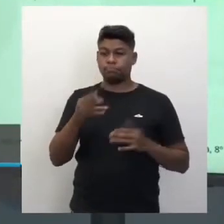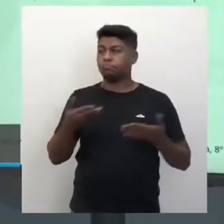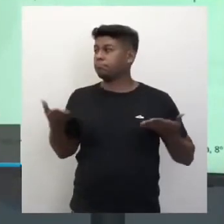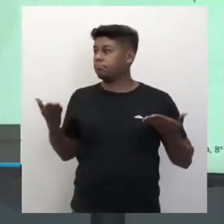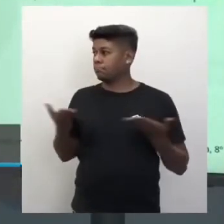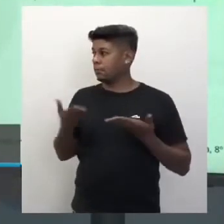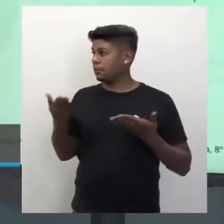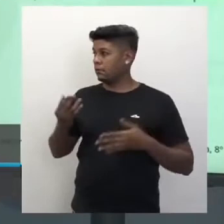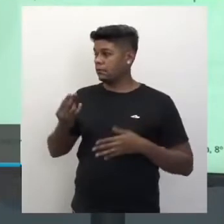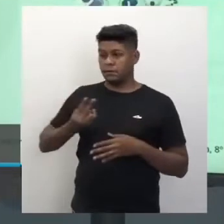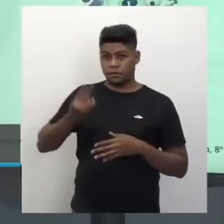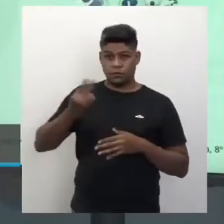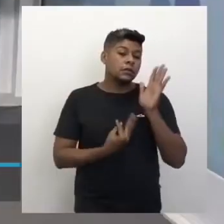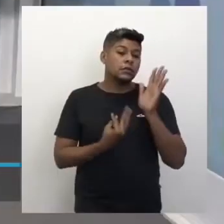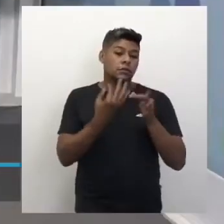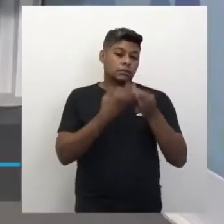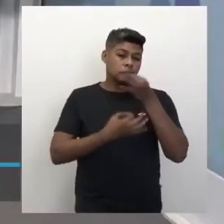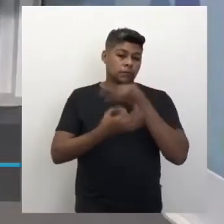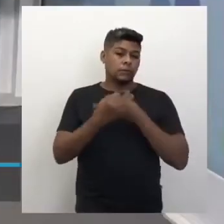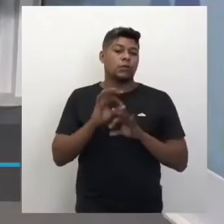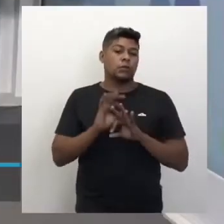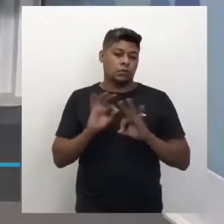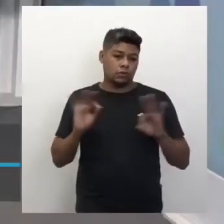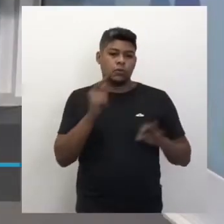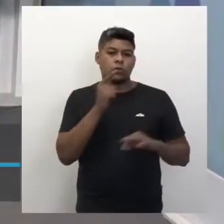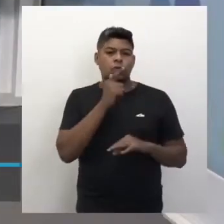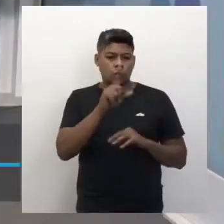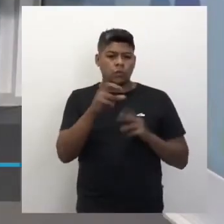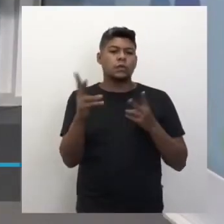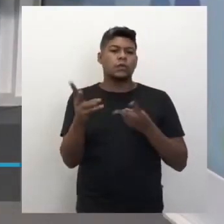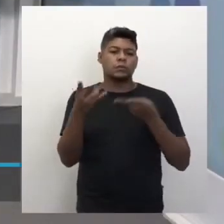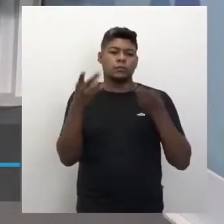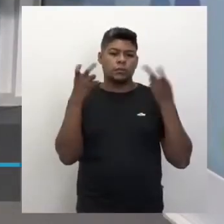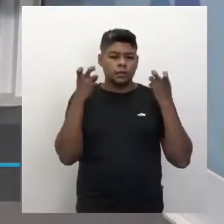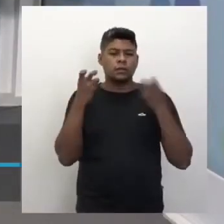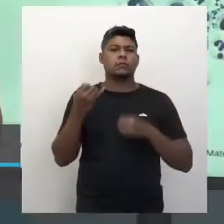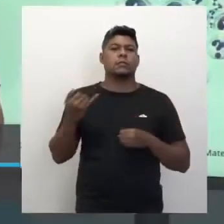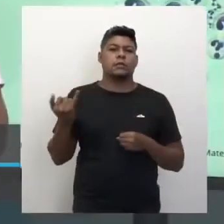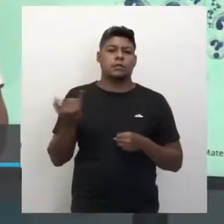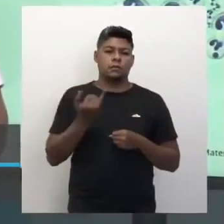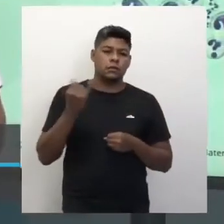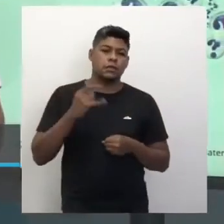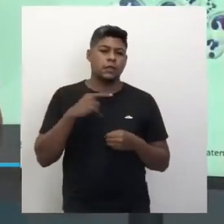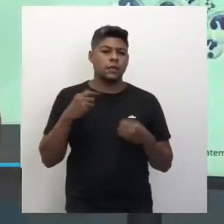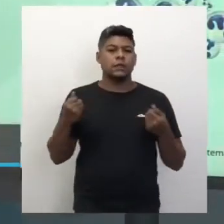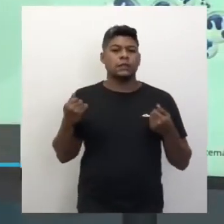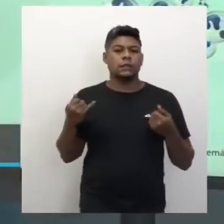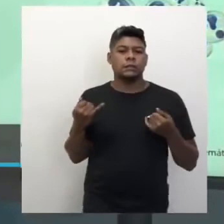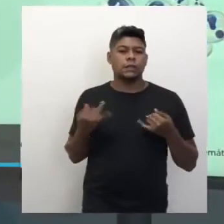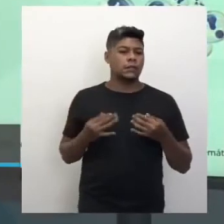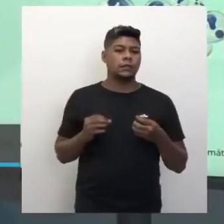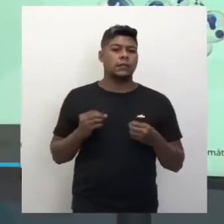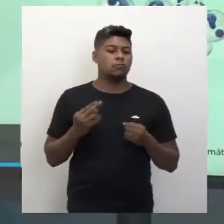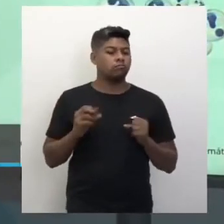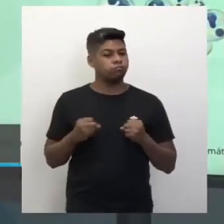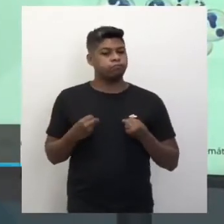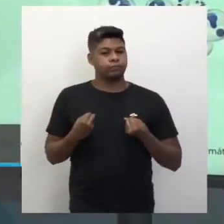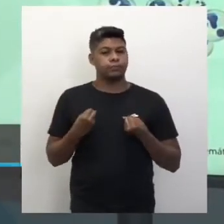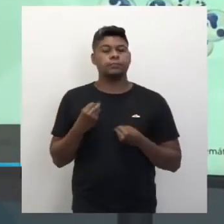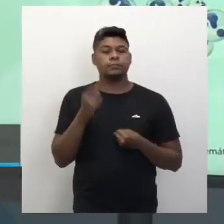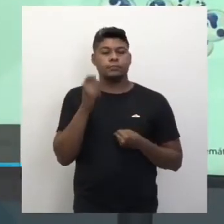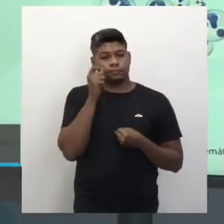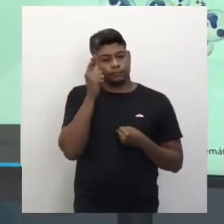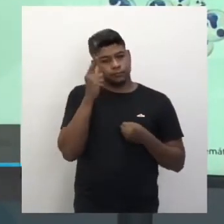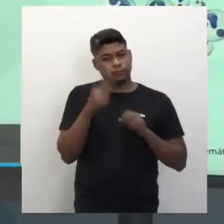para a segunda questão aí. Ótimo, mas eles conseguiram perceber, isso é importante, que ali tem argumentos, ou que ele está defendendo uma ideia, no